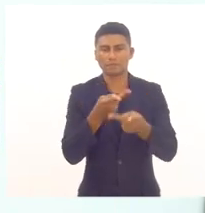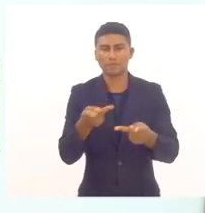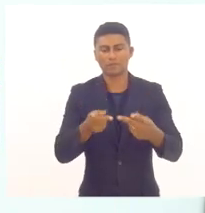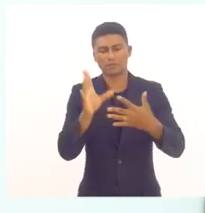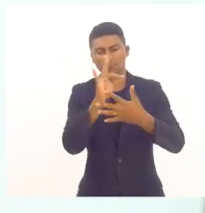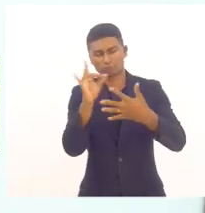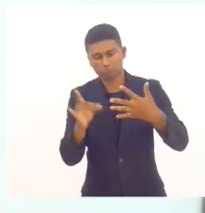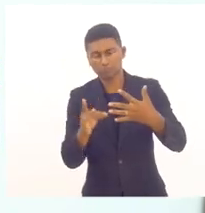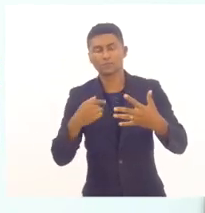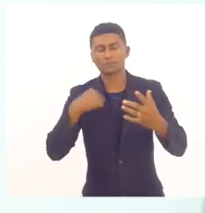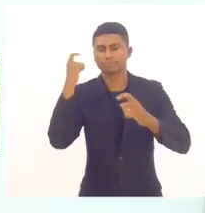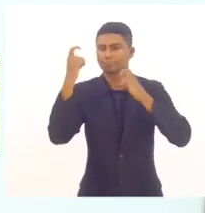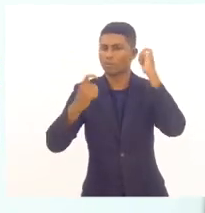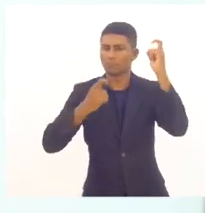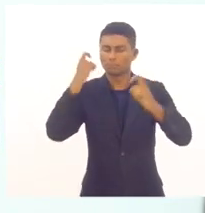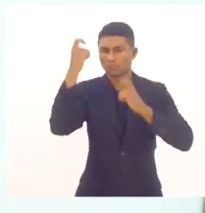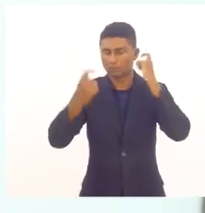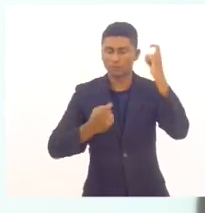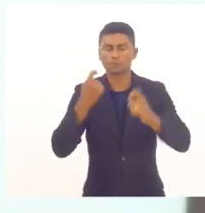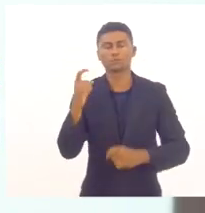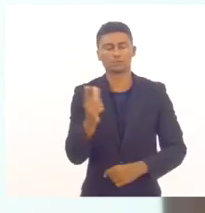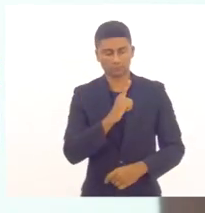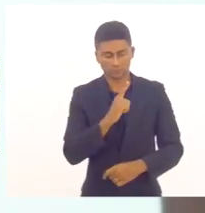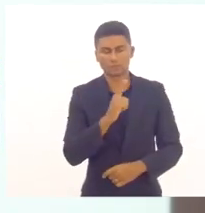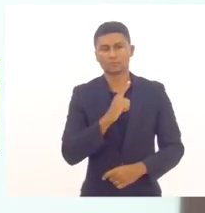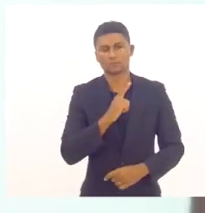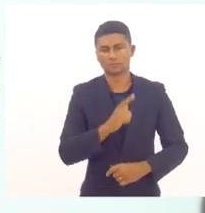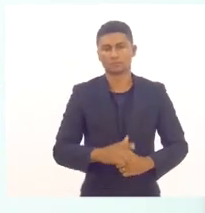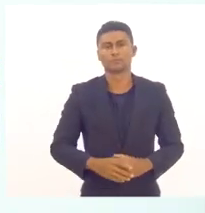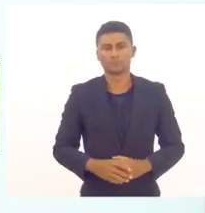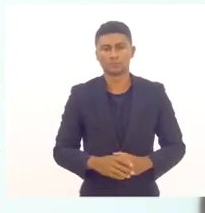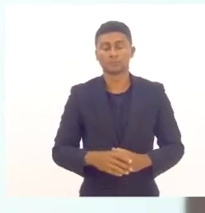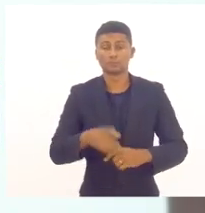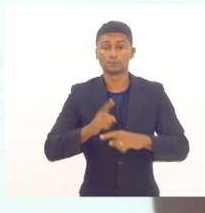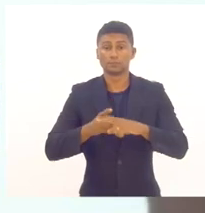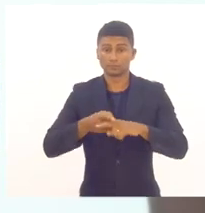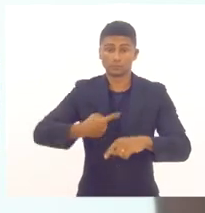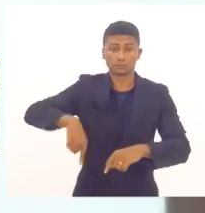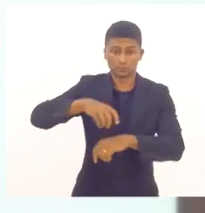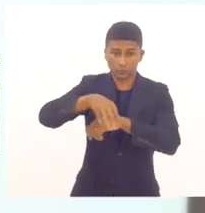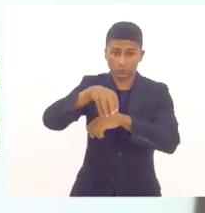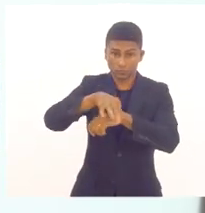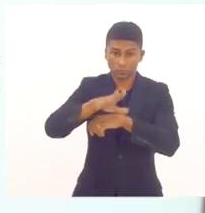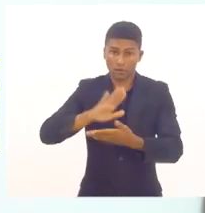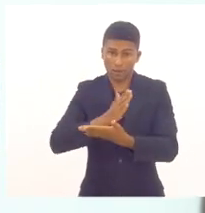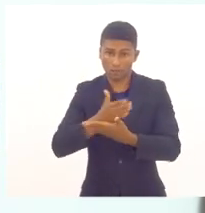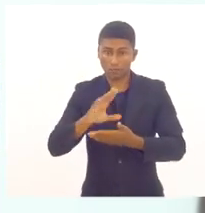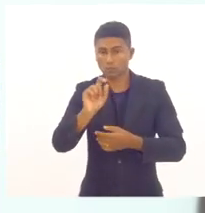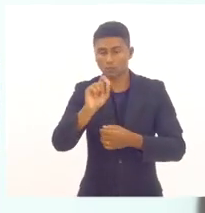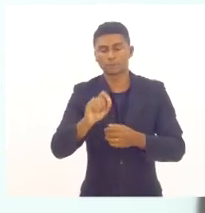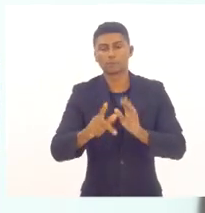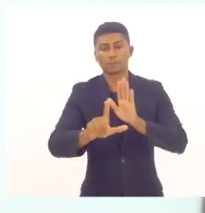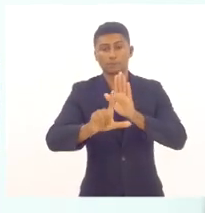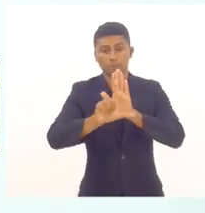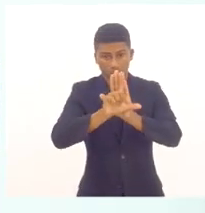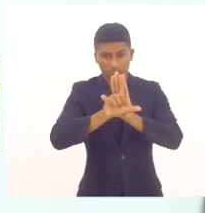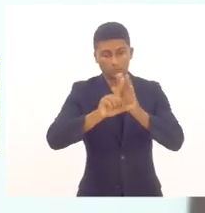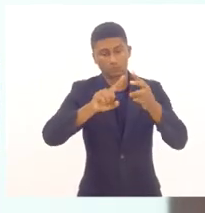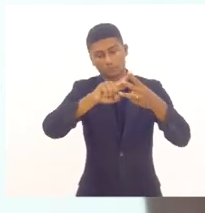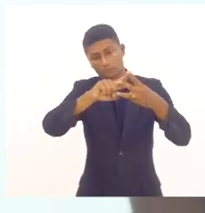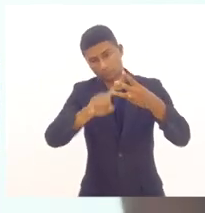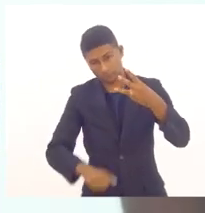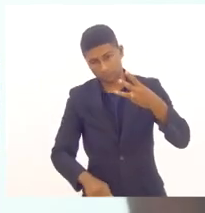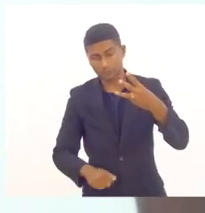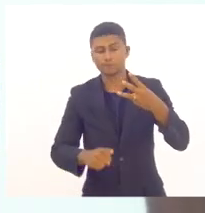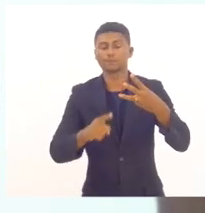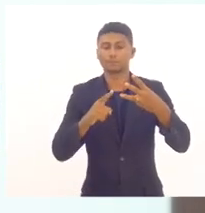me preocupam com relação ao que a gente sugere aqui. São três leis que estão